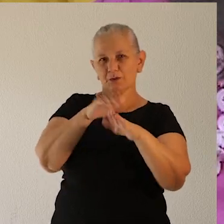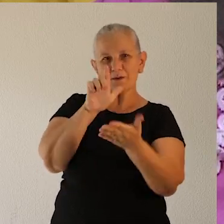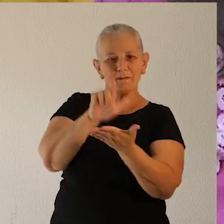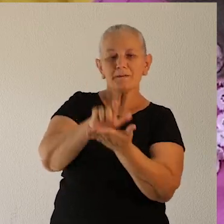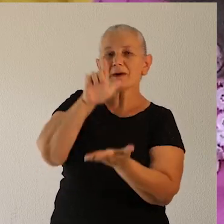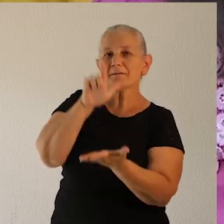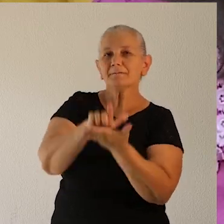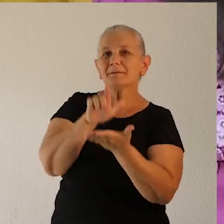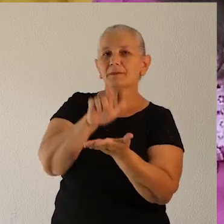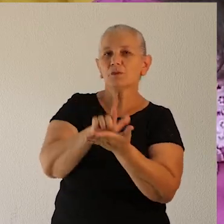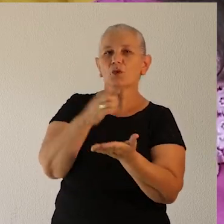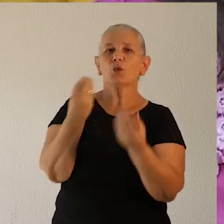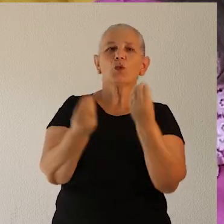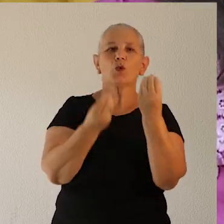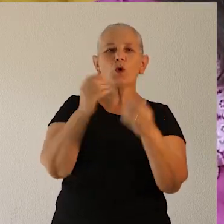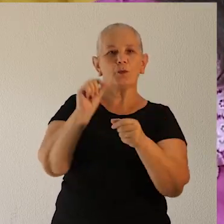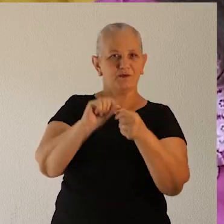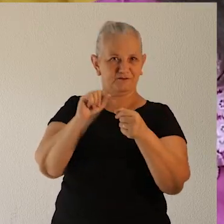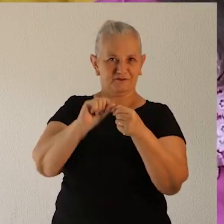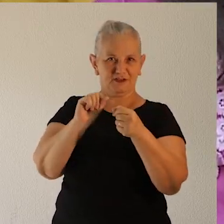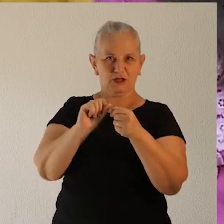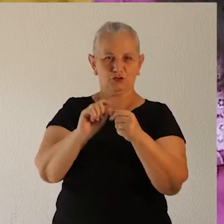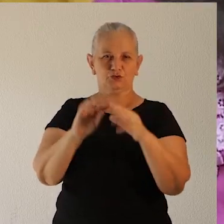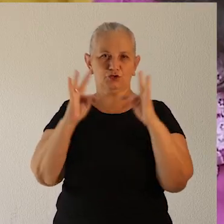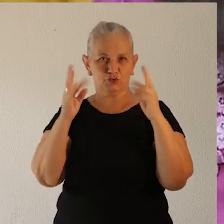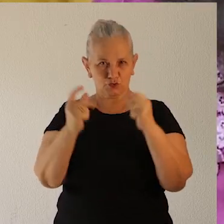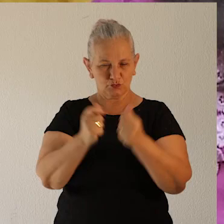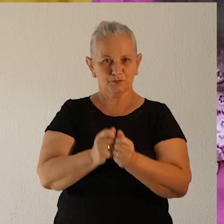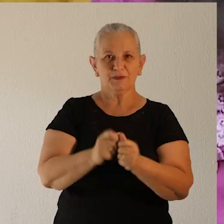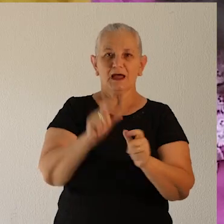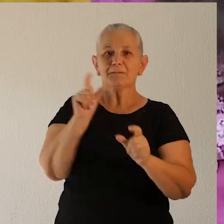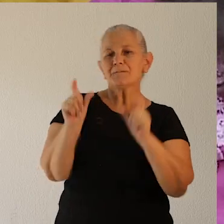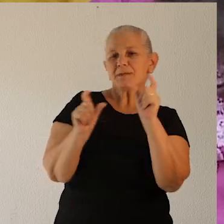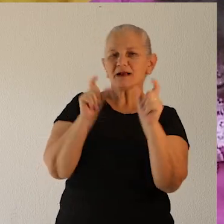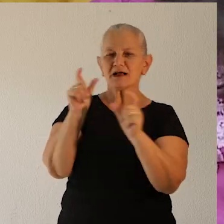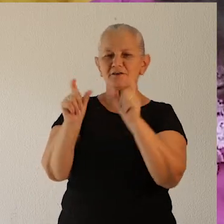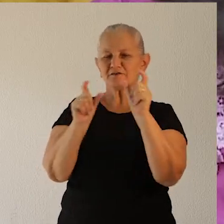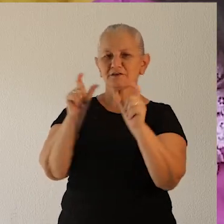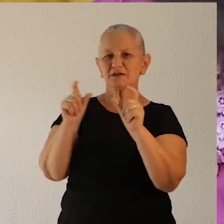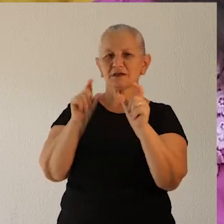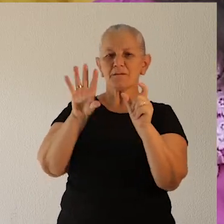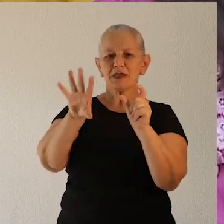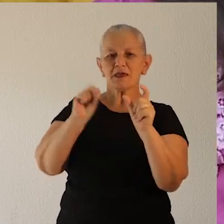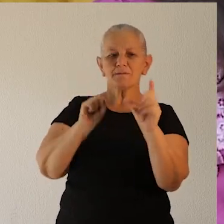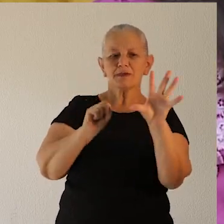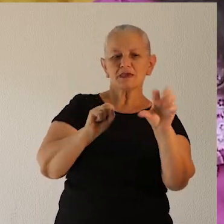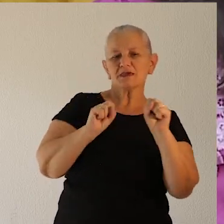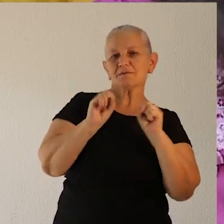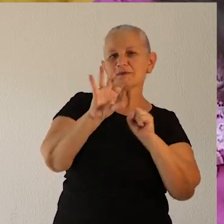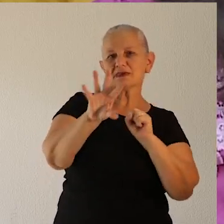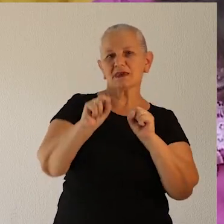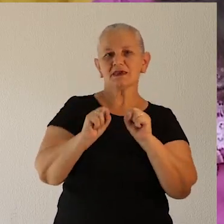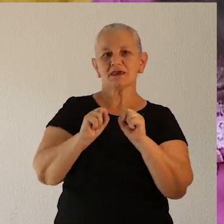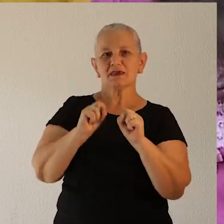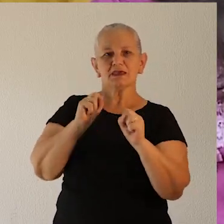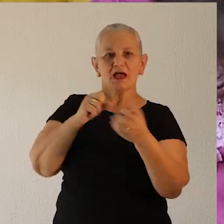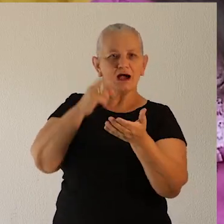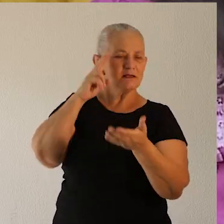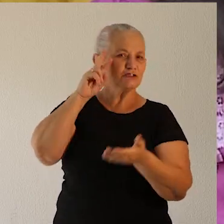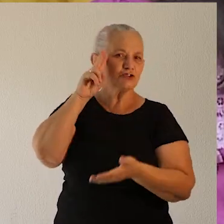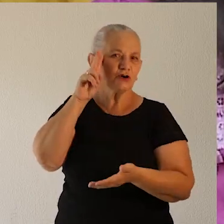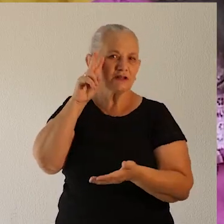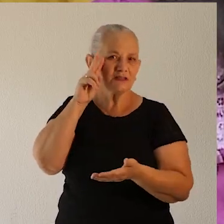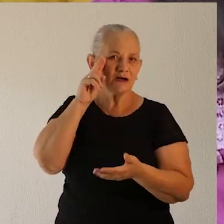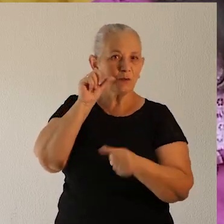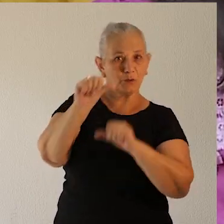feito, e em cima dos textos do Julinho Sertão, eu peguei os textos dele da historinha e transformei